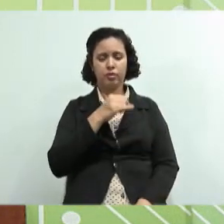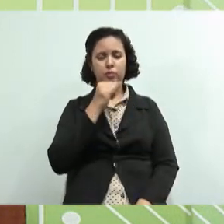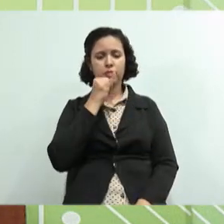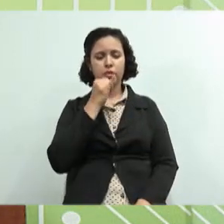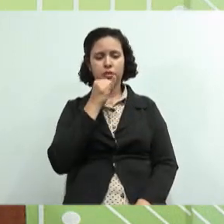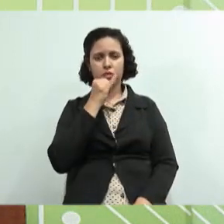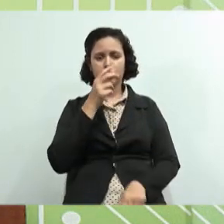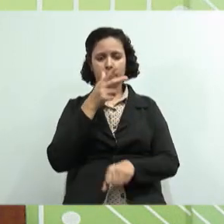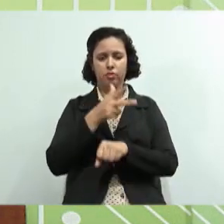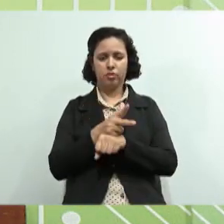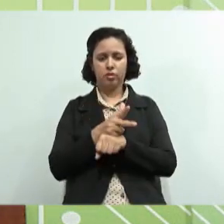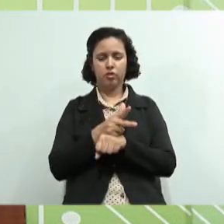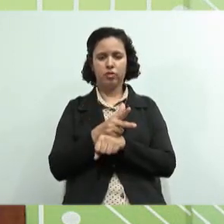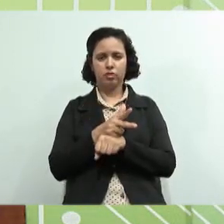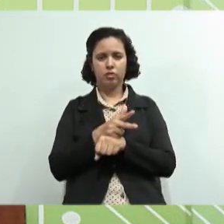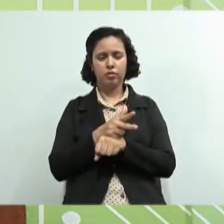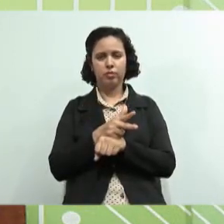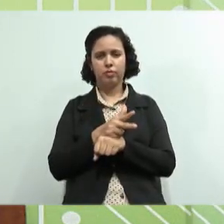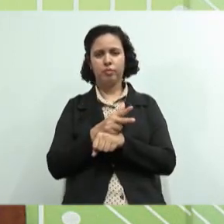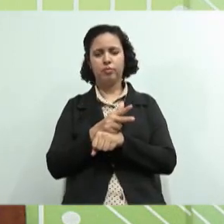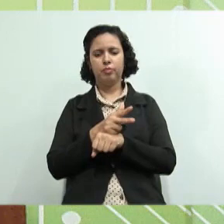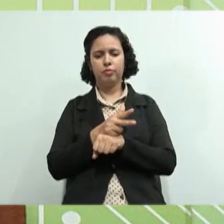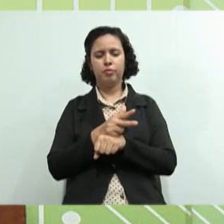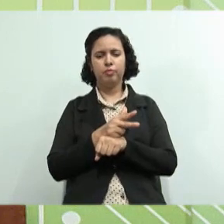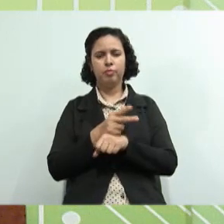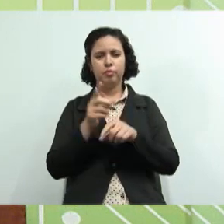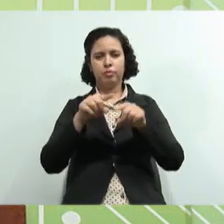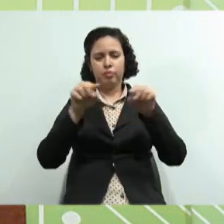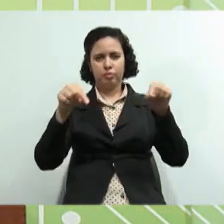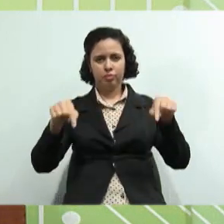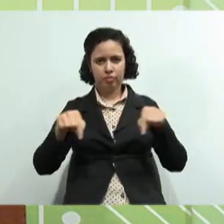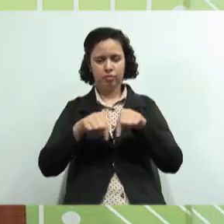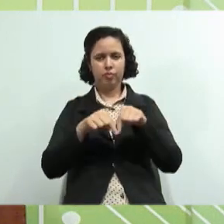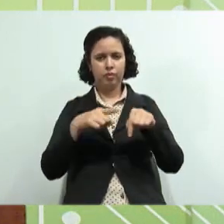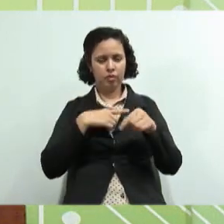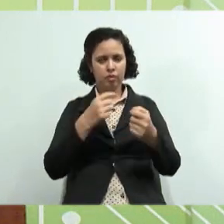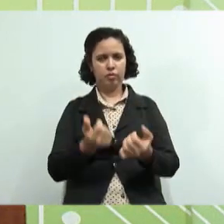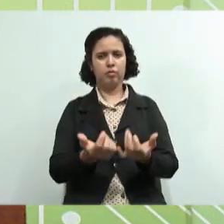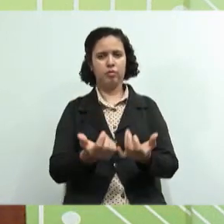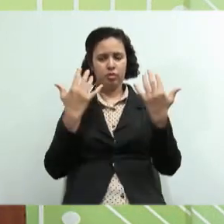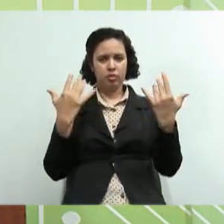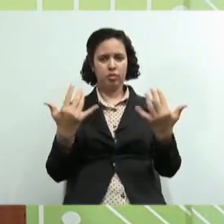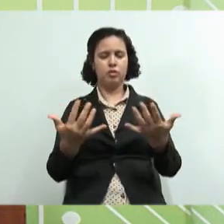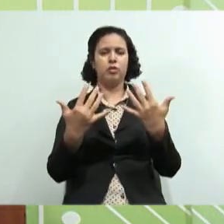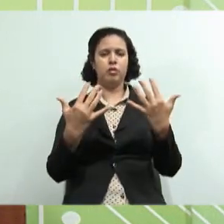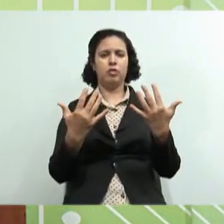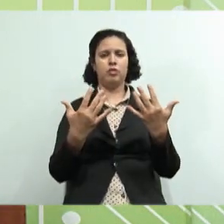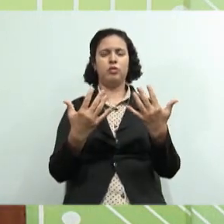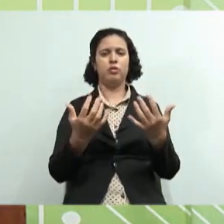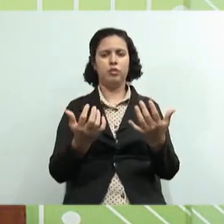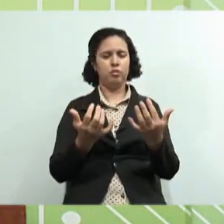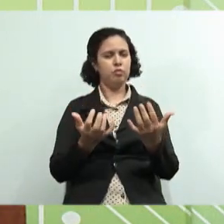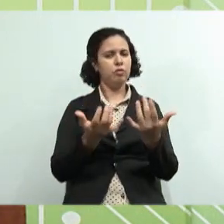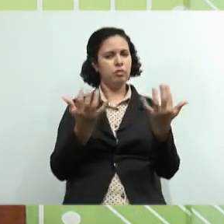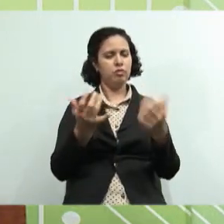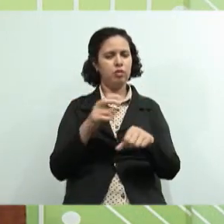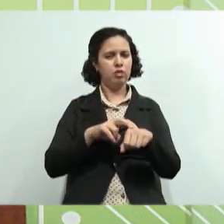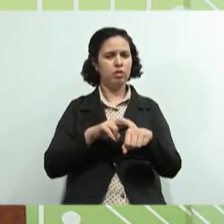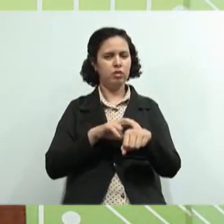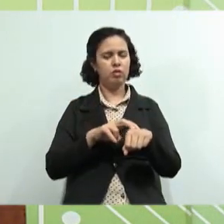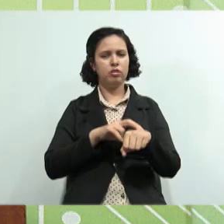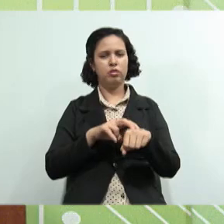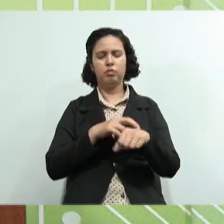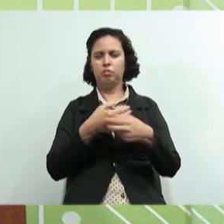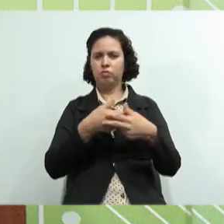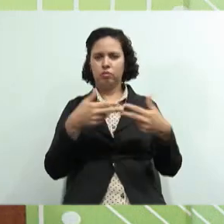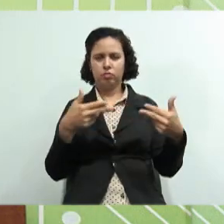vídeo, quando a gente foi dar um exemplo, a gente falou de uma propriedade rural que tinha uma horta, eles produziam ali alface, couve, rúcula. O